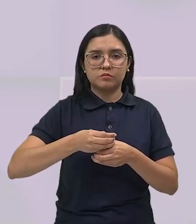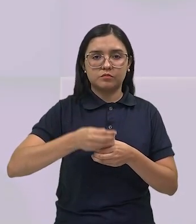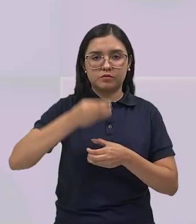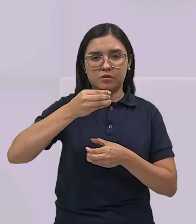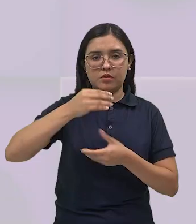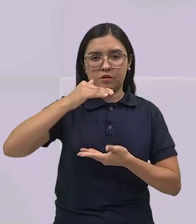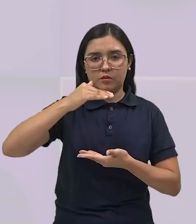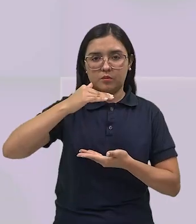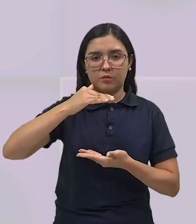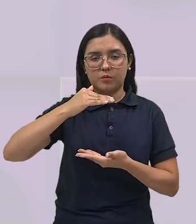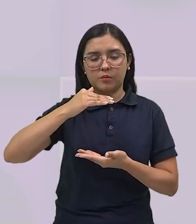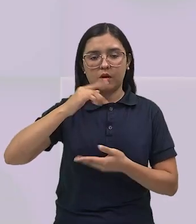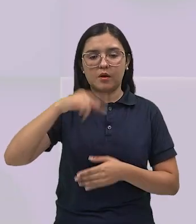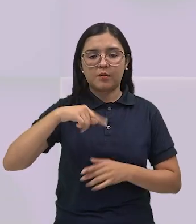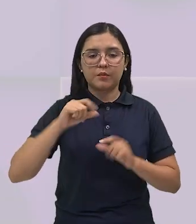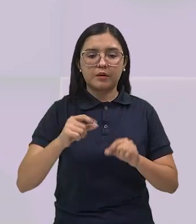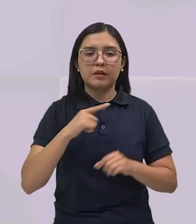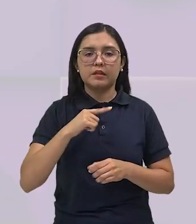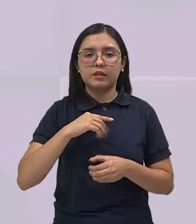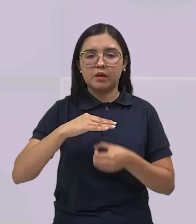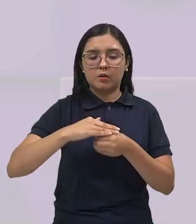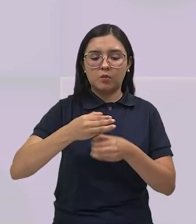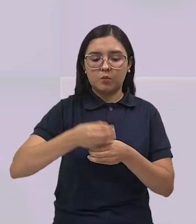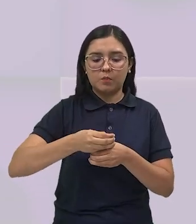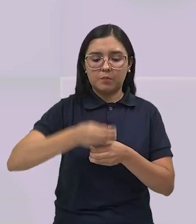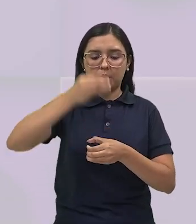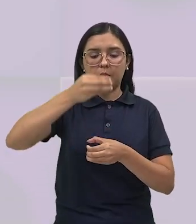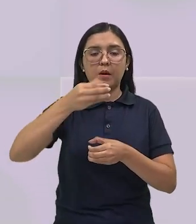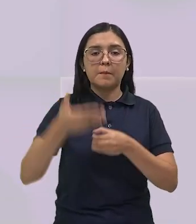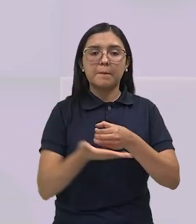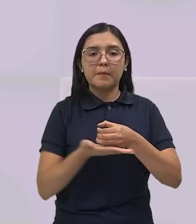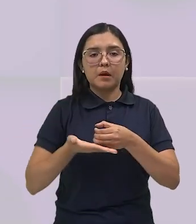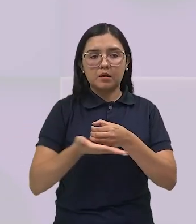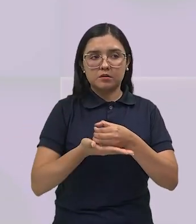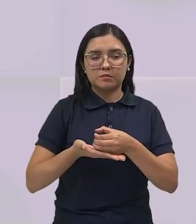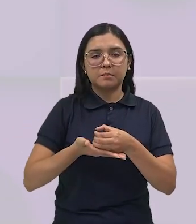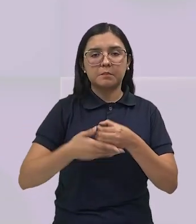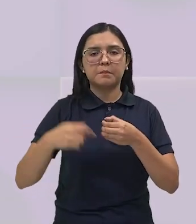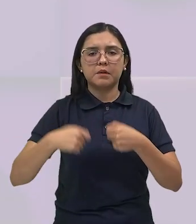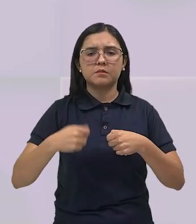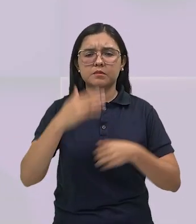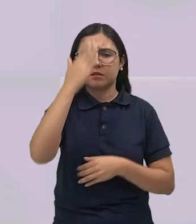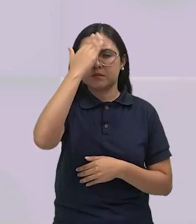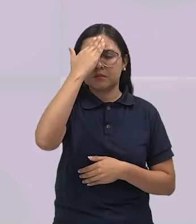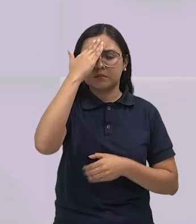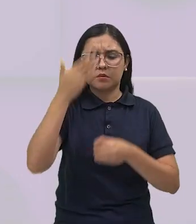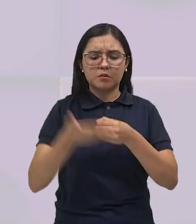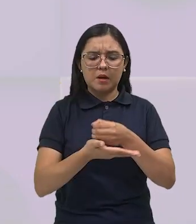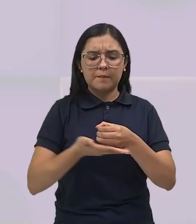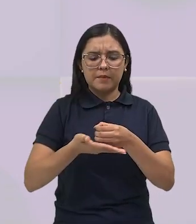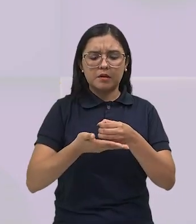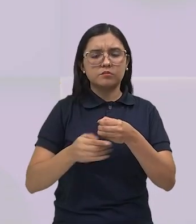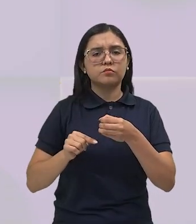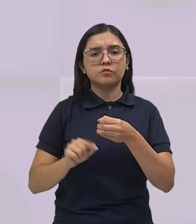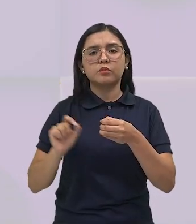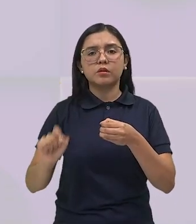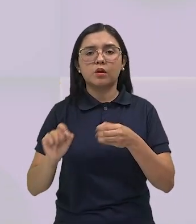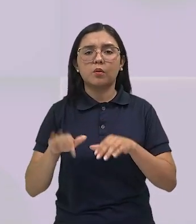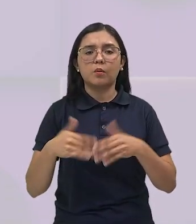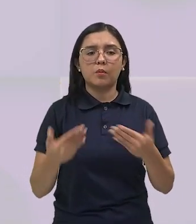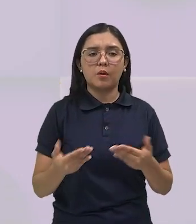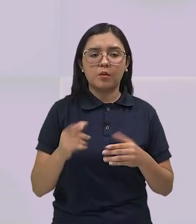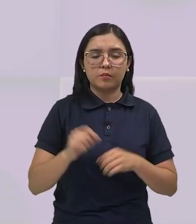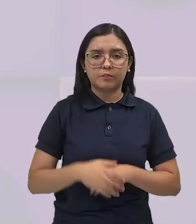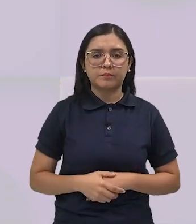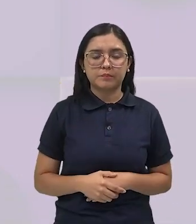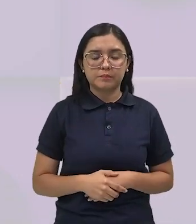vai ter, na realidade, uma base, né? Então, nós temos que saber o que está na base. Qual é a figura